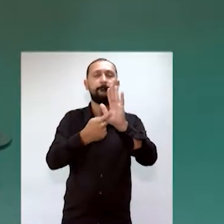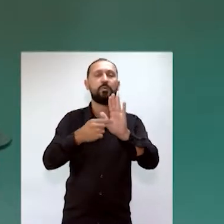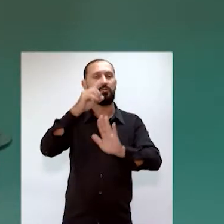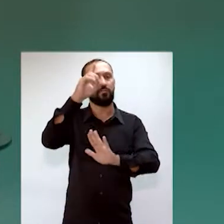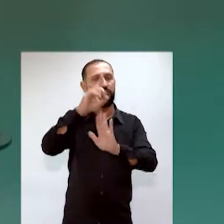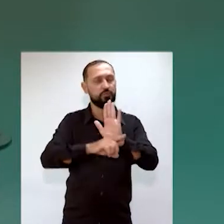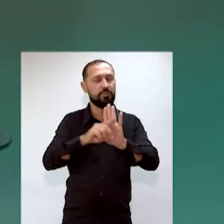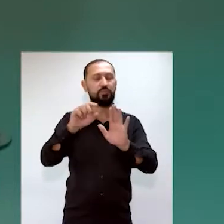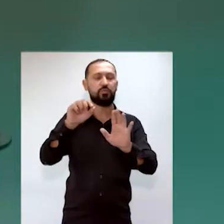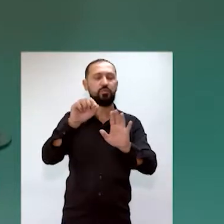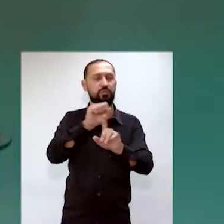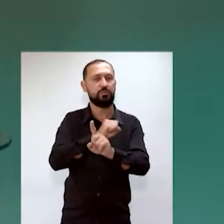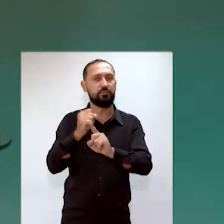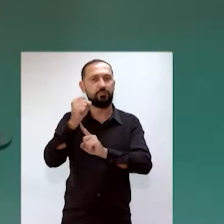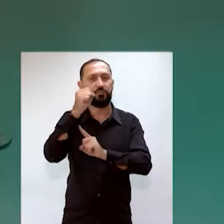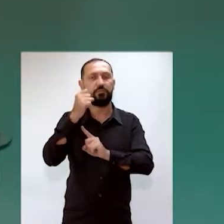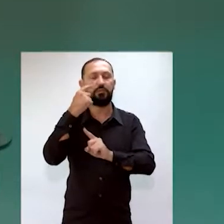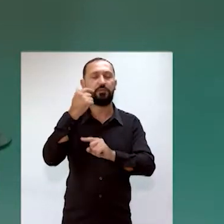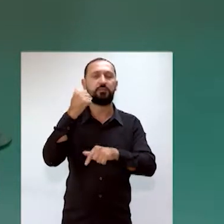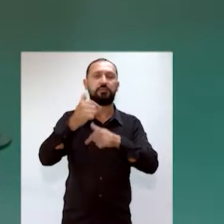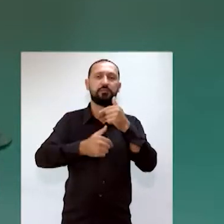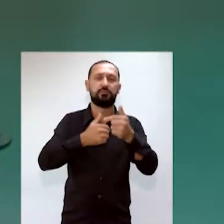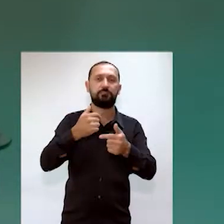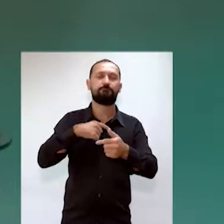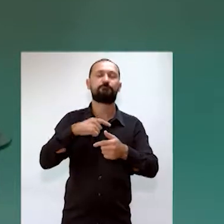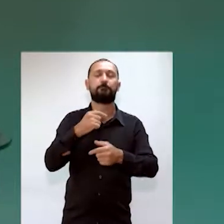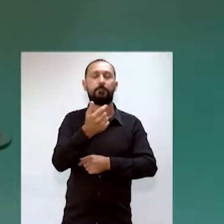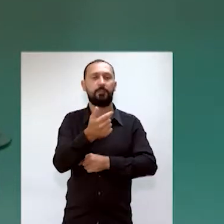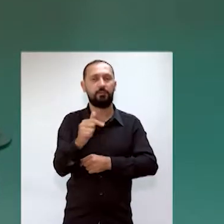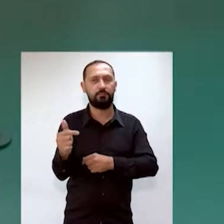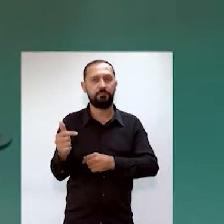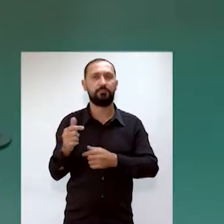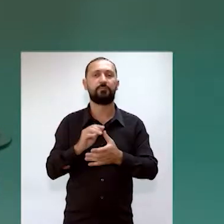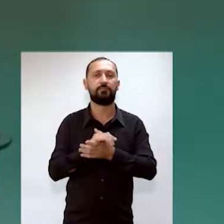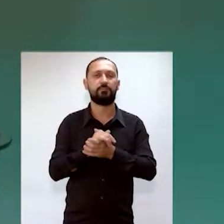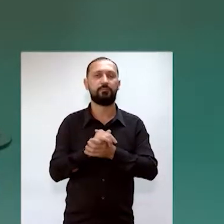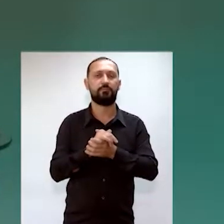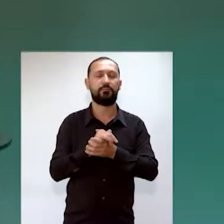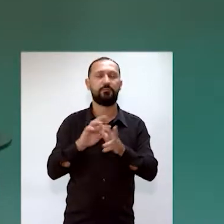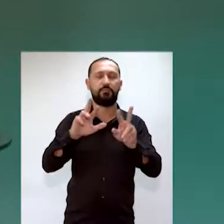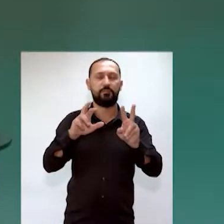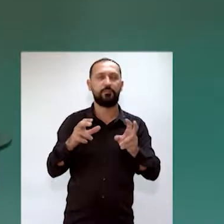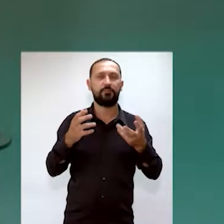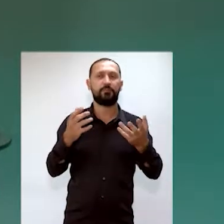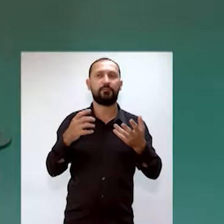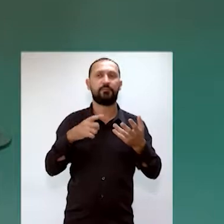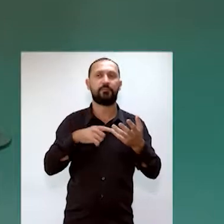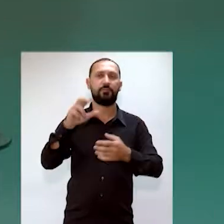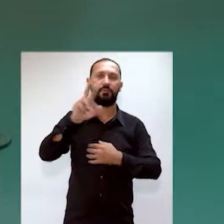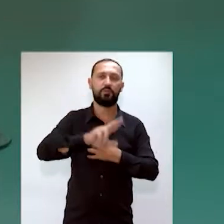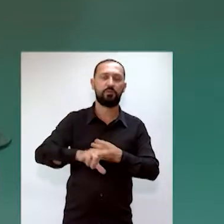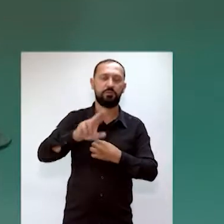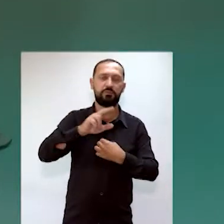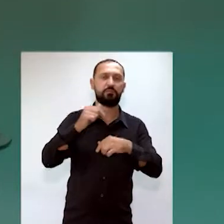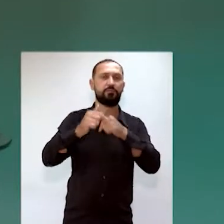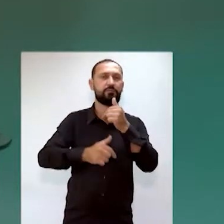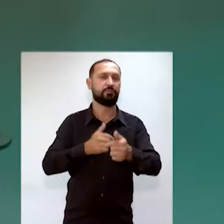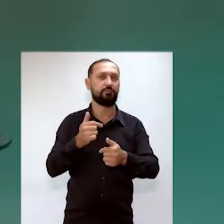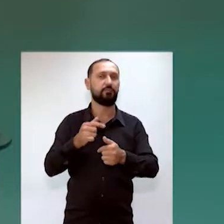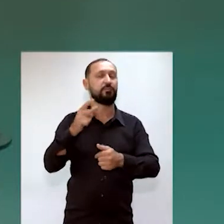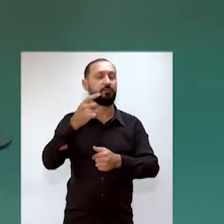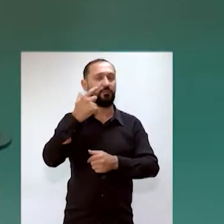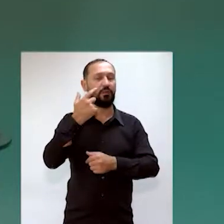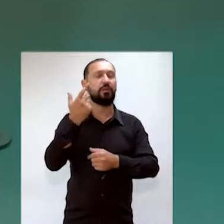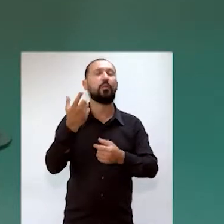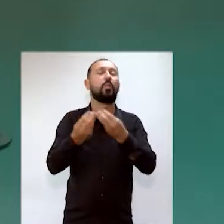reflete no direito, na sociologia, esses entraves de não ter regulamentação, né, essa informalidade e a precarização do trabalho, que